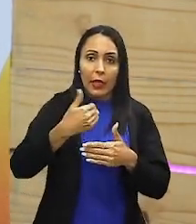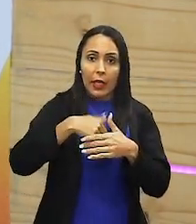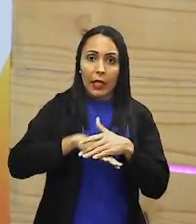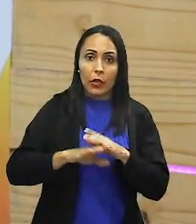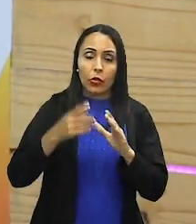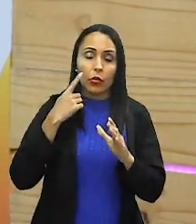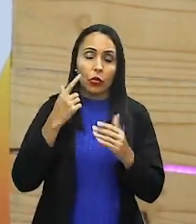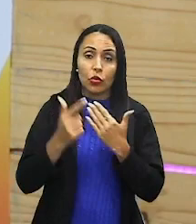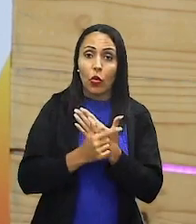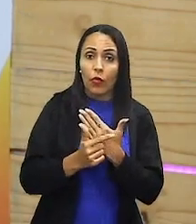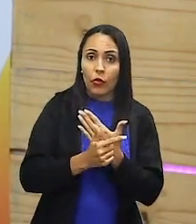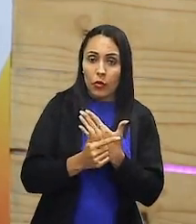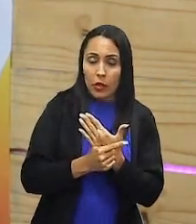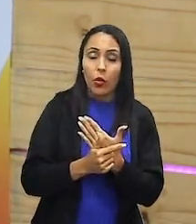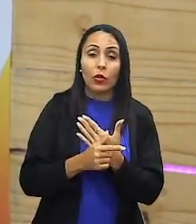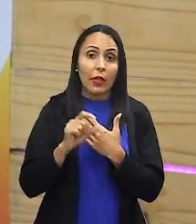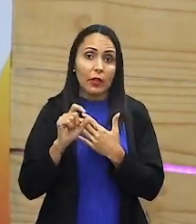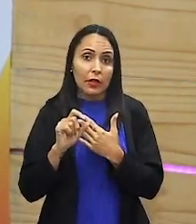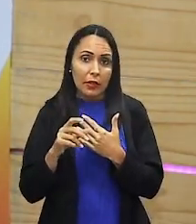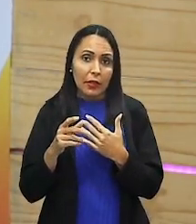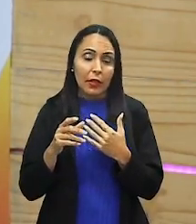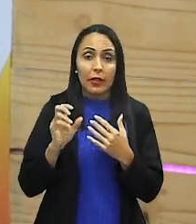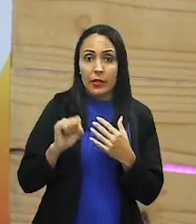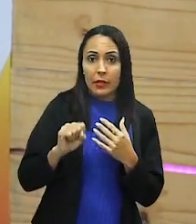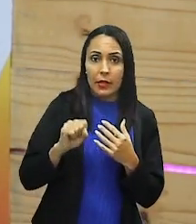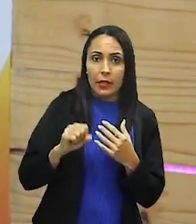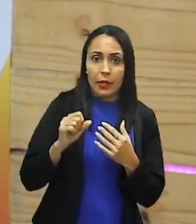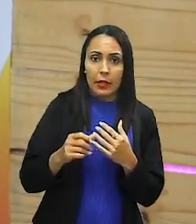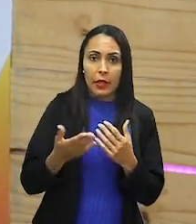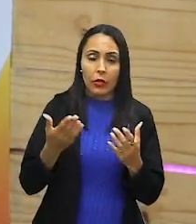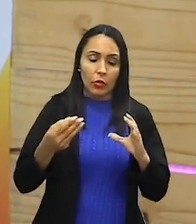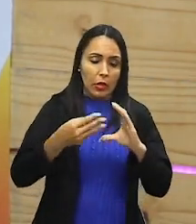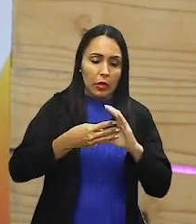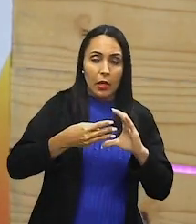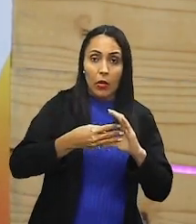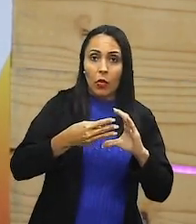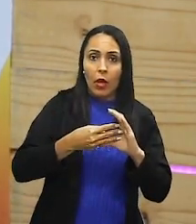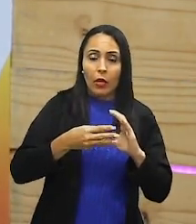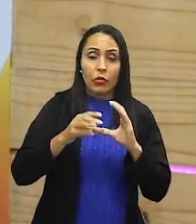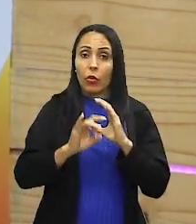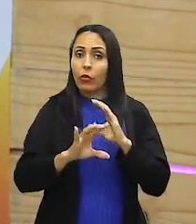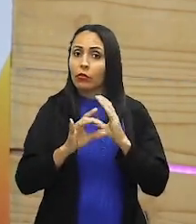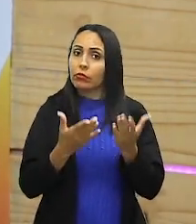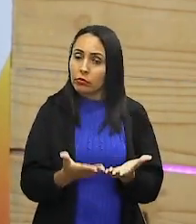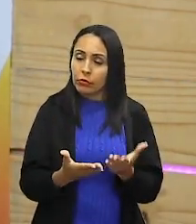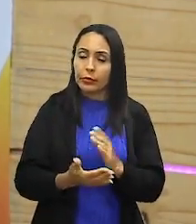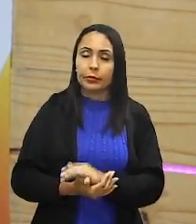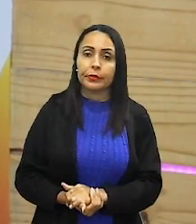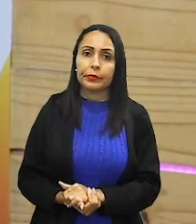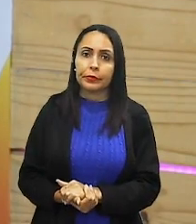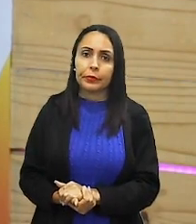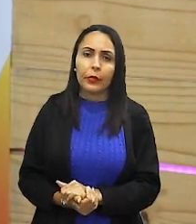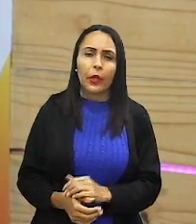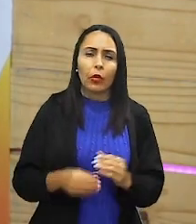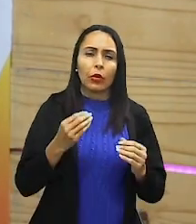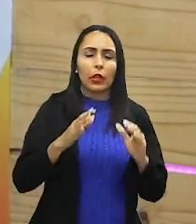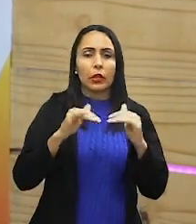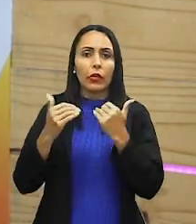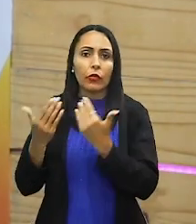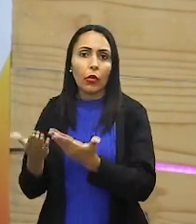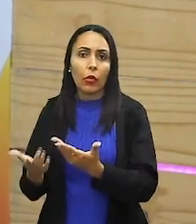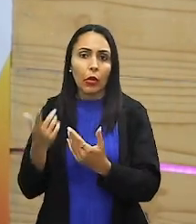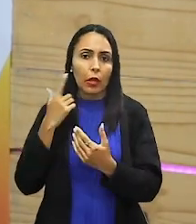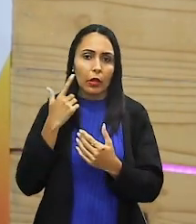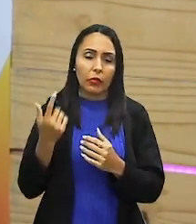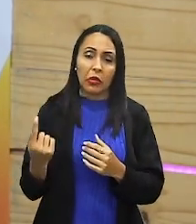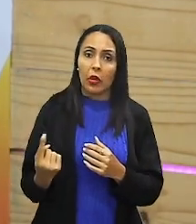só funciona se estiver dentro de uma célula. Um vírus ele só trabalha quando ele está parasitando. E quando ele está fora, ele fica